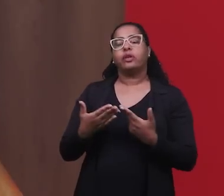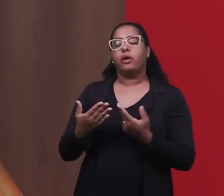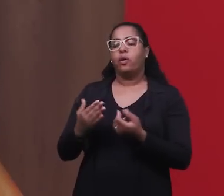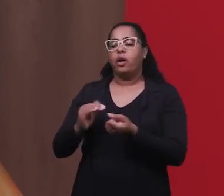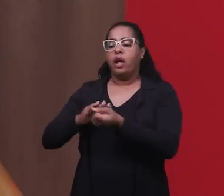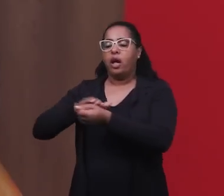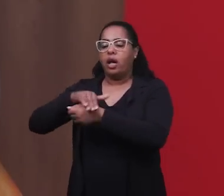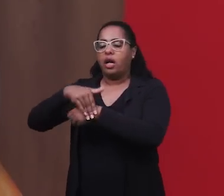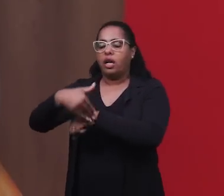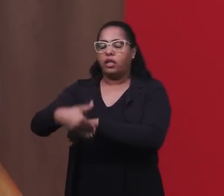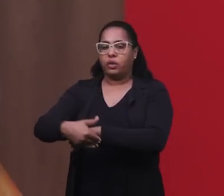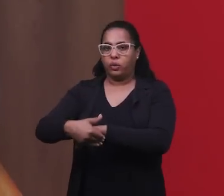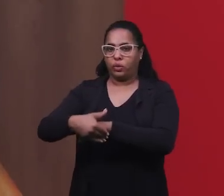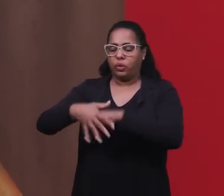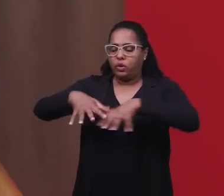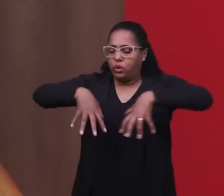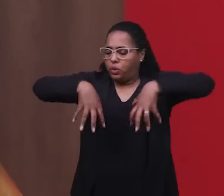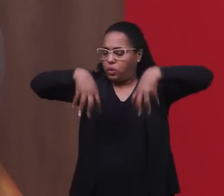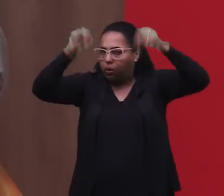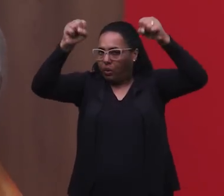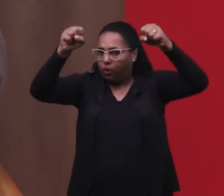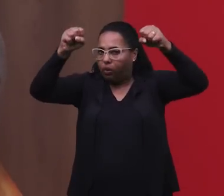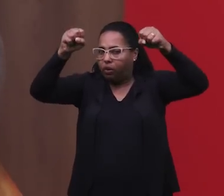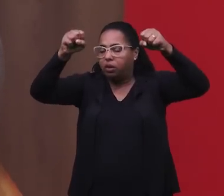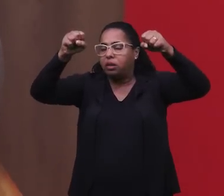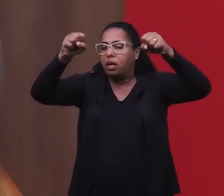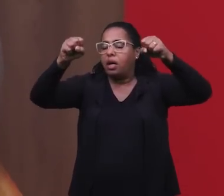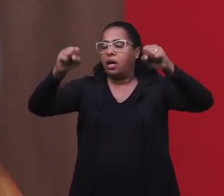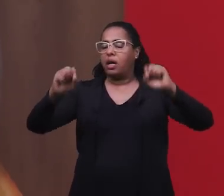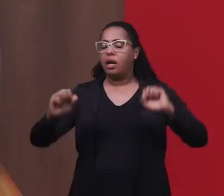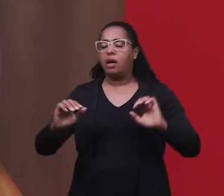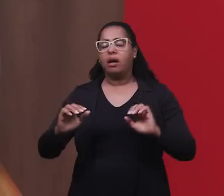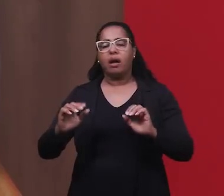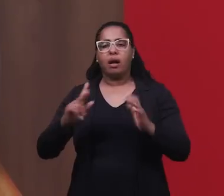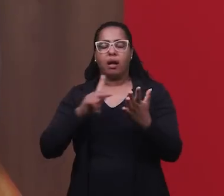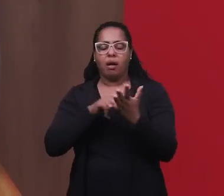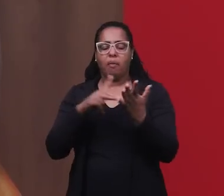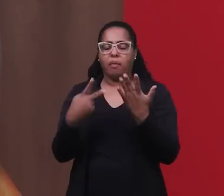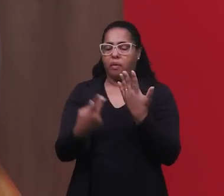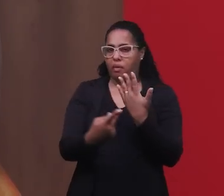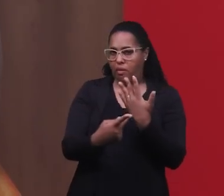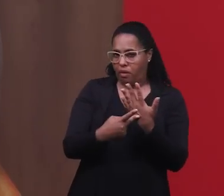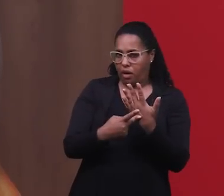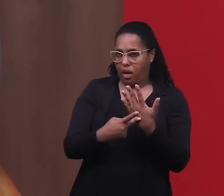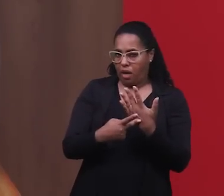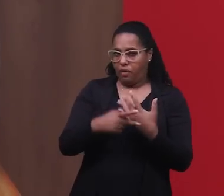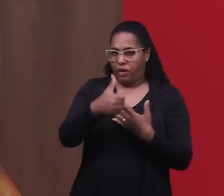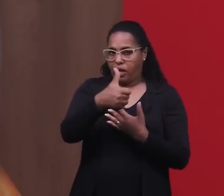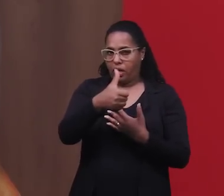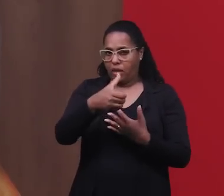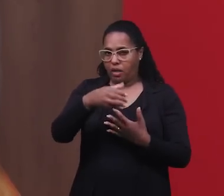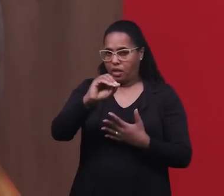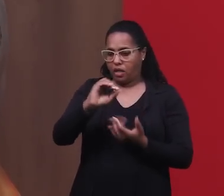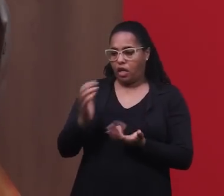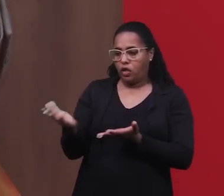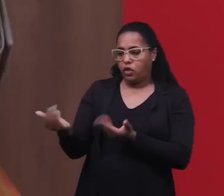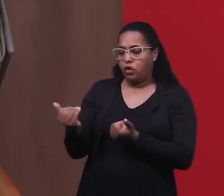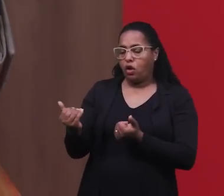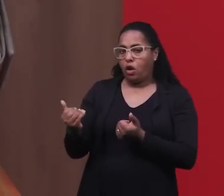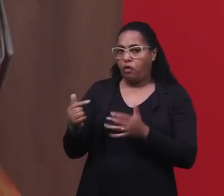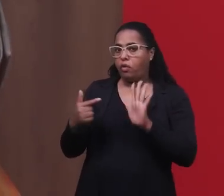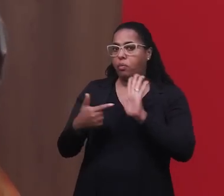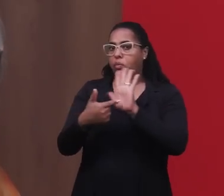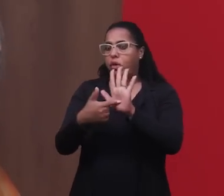Porque esta noite da escuridão, a parábola das virgens diz, perto da